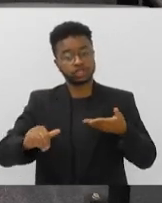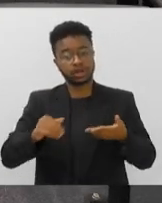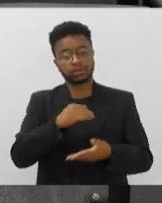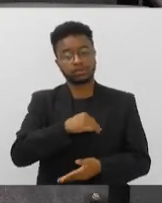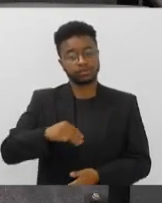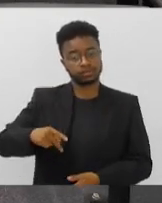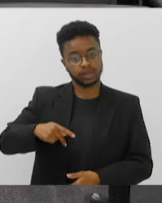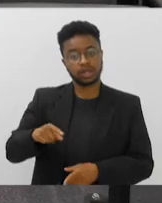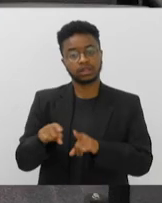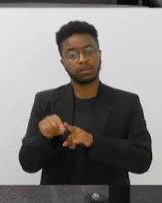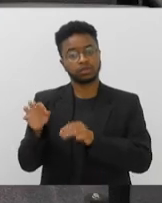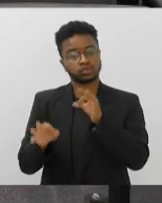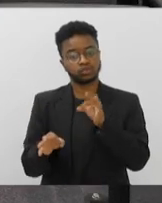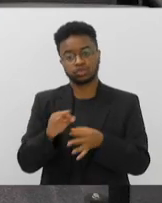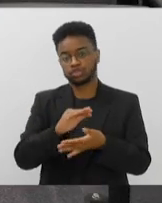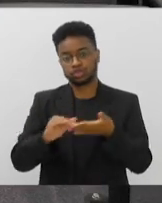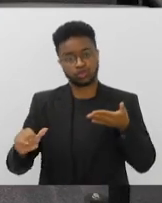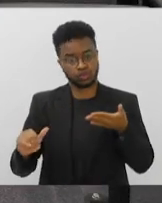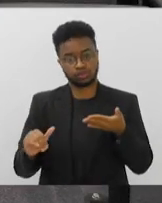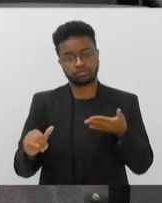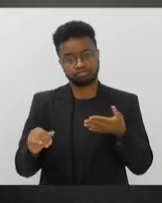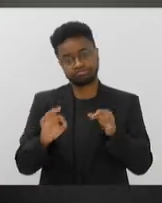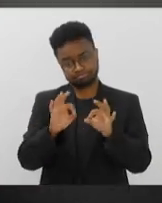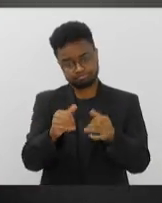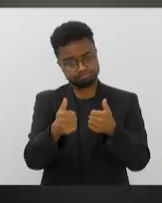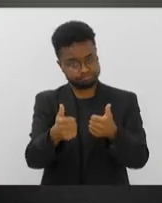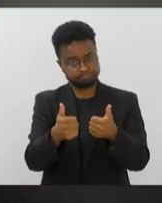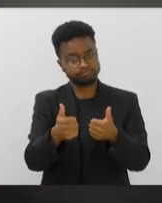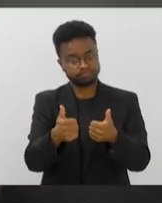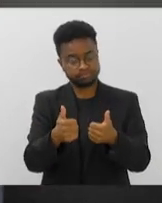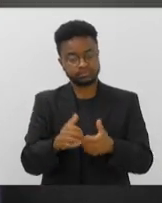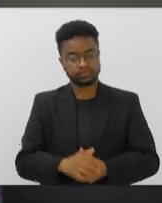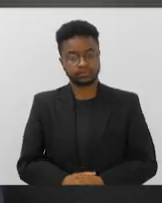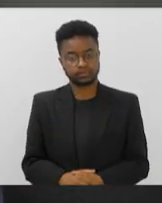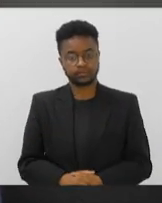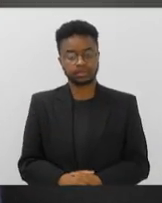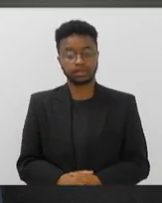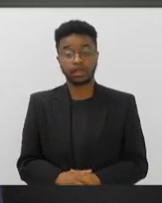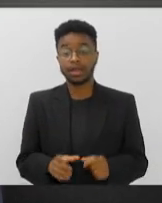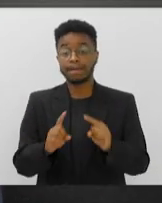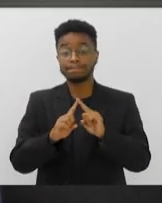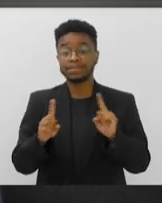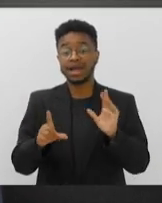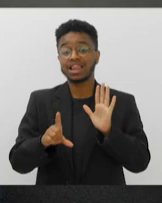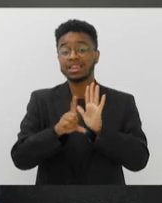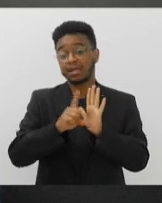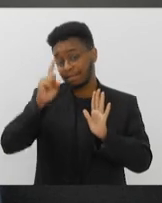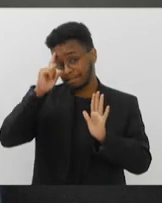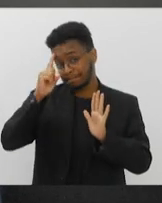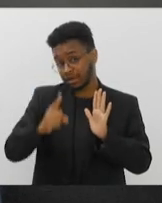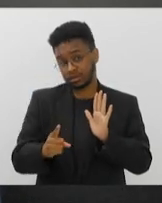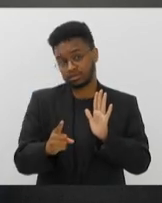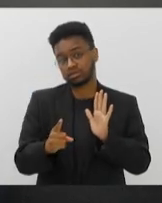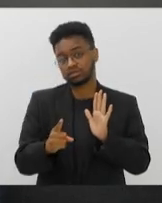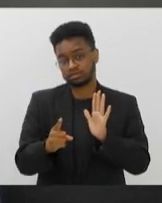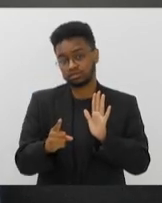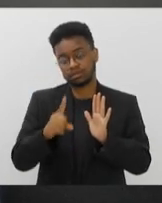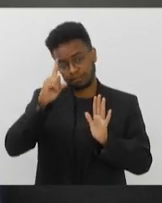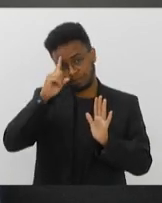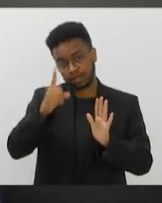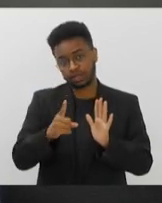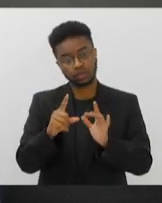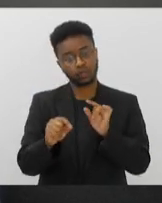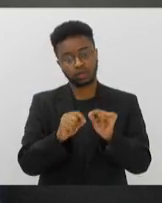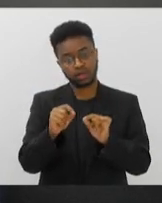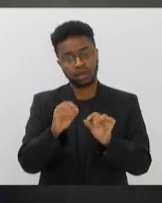a magistratura corretamente a não era para estar lá mas a lei manda manda que a